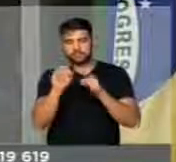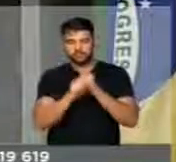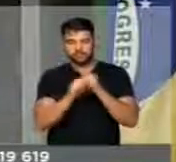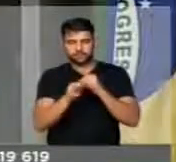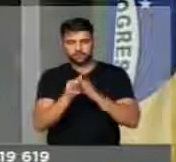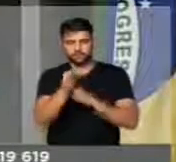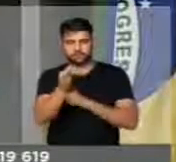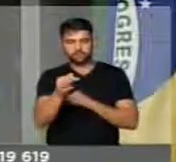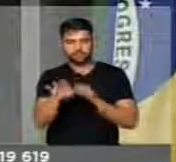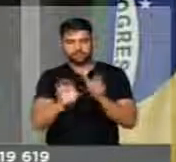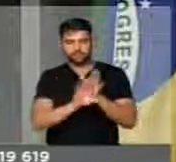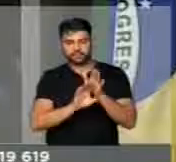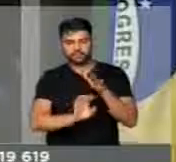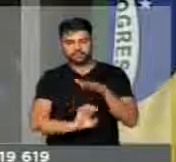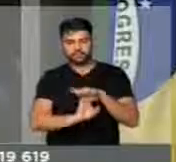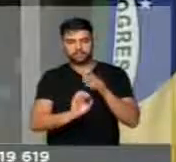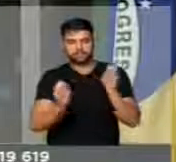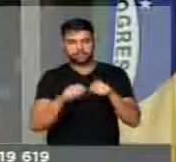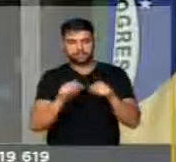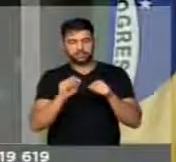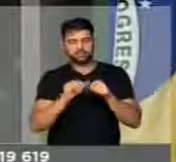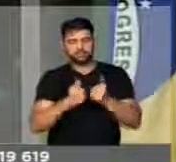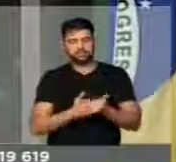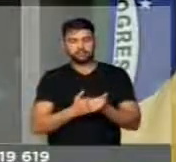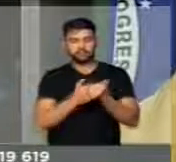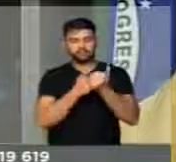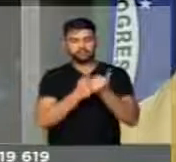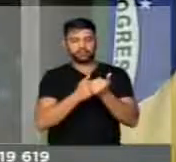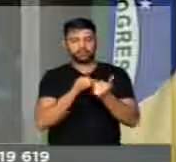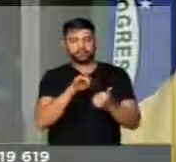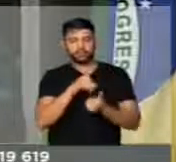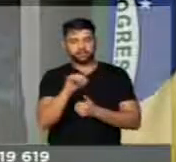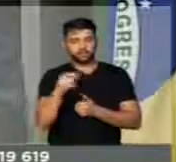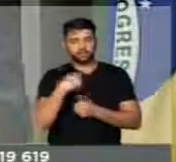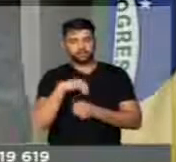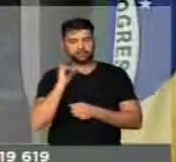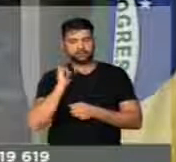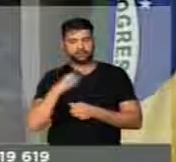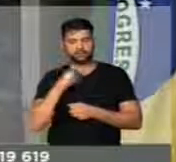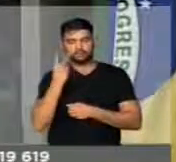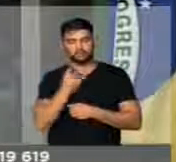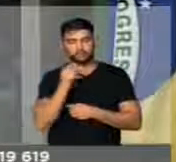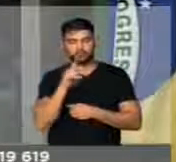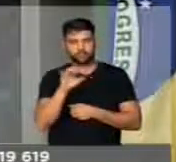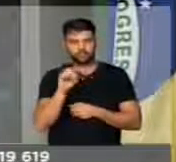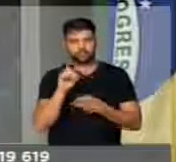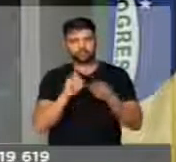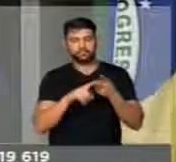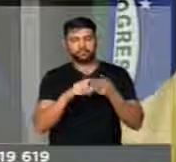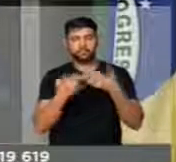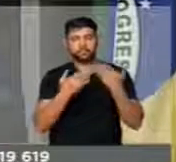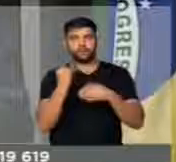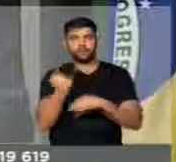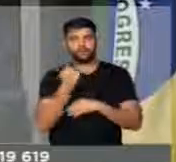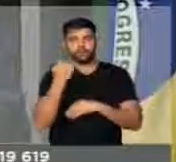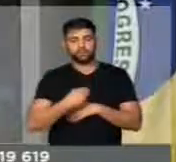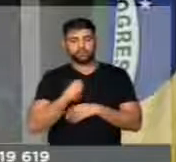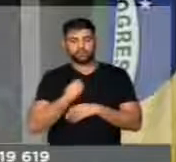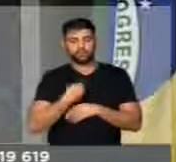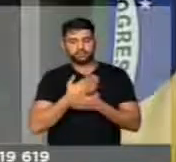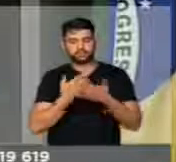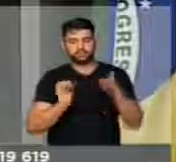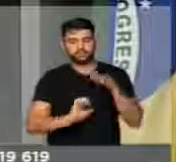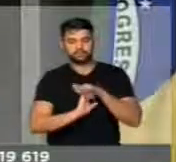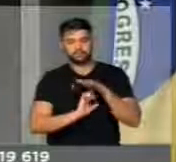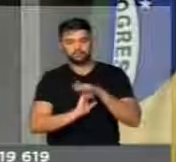anos, para que as empresas possam ofertar as suas ações na Bolsa de Valores. Qual é a importância